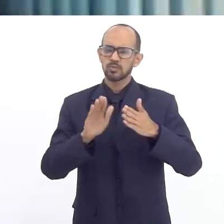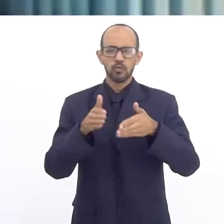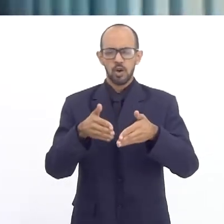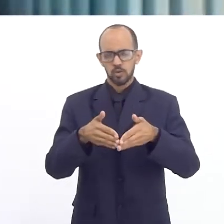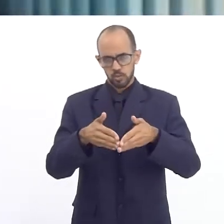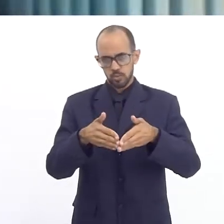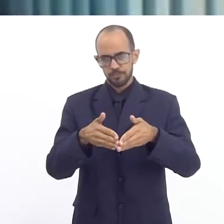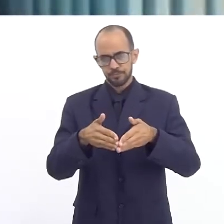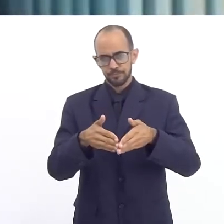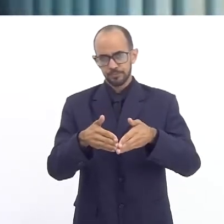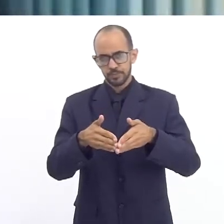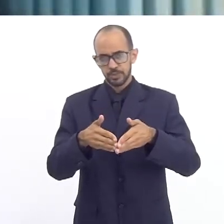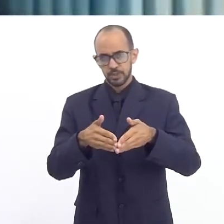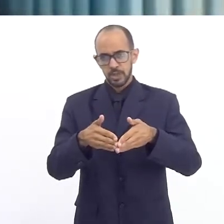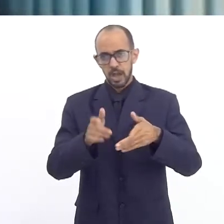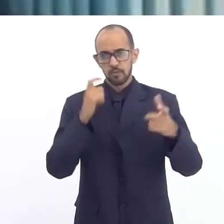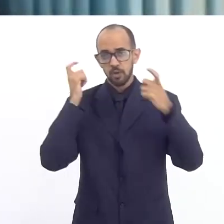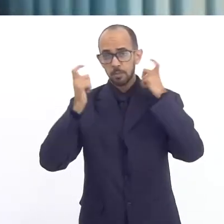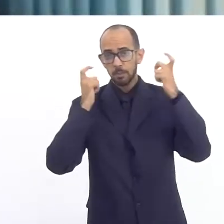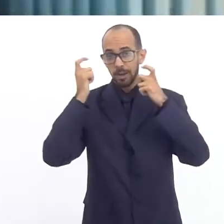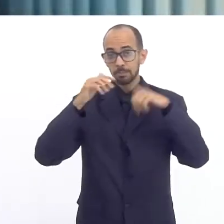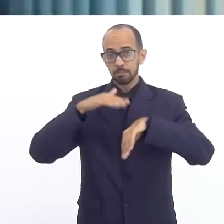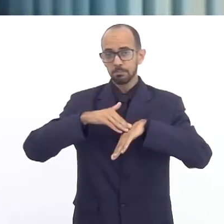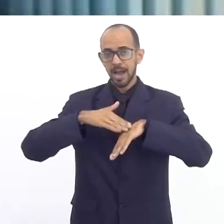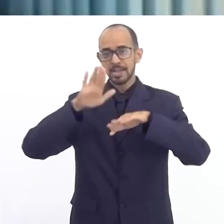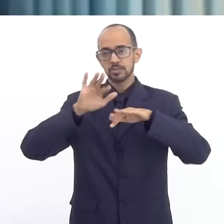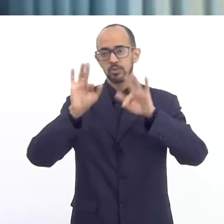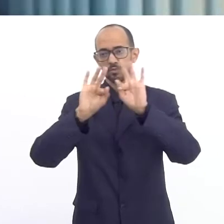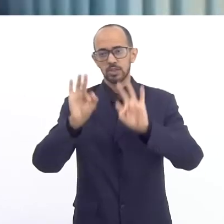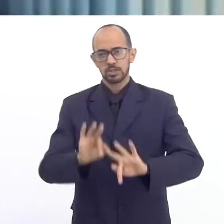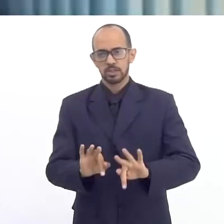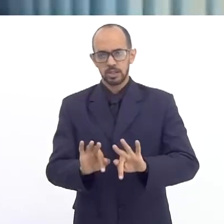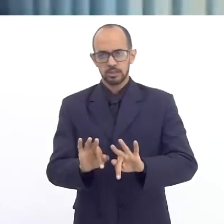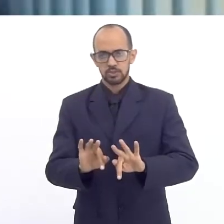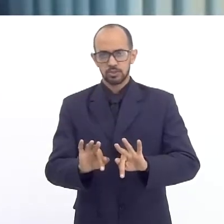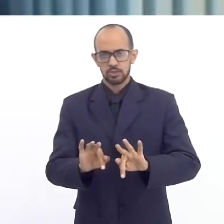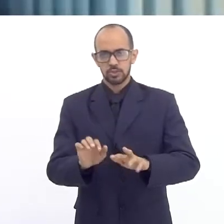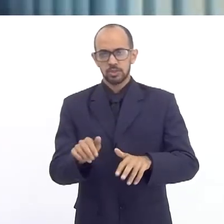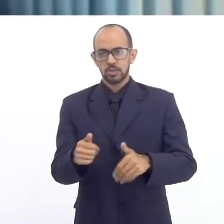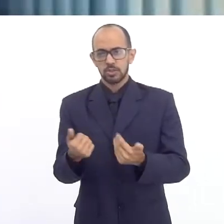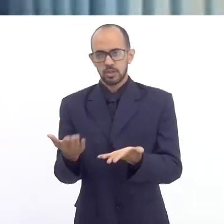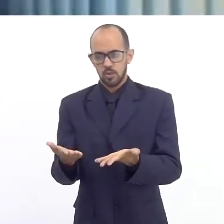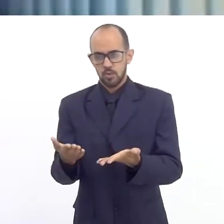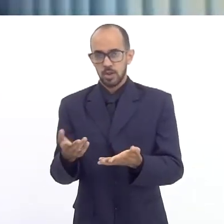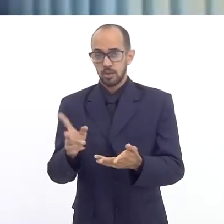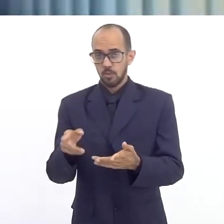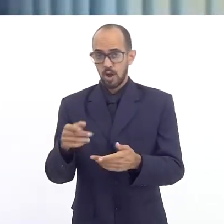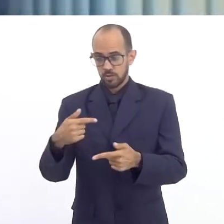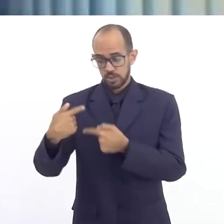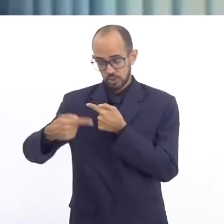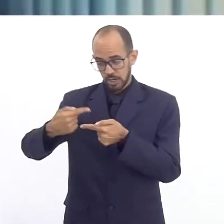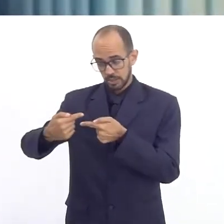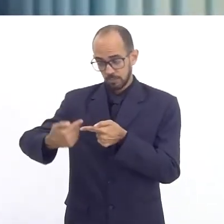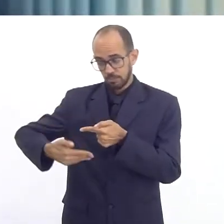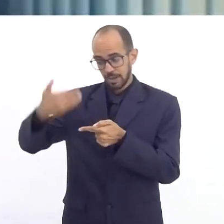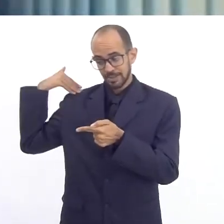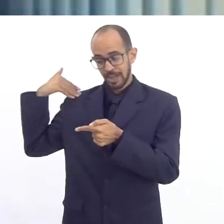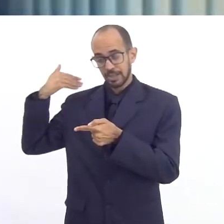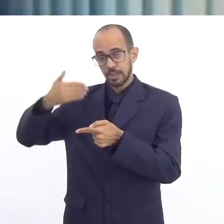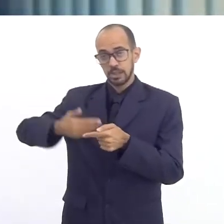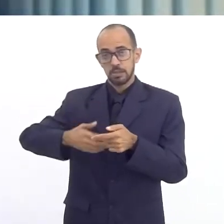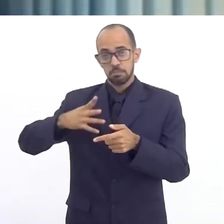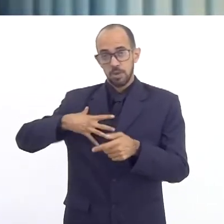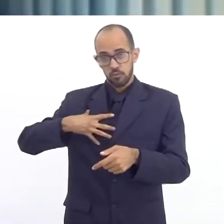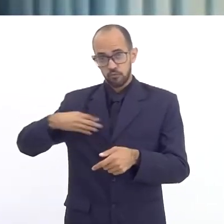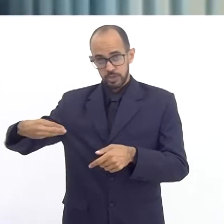mudou o foco, começou a se preocupar com a felicidade. Então, em vez de falar como a geração anterior, eu quero fazer